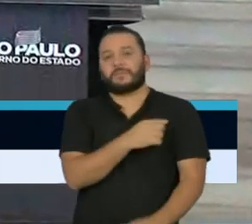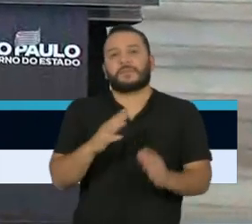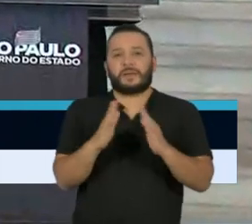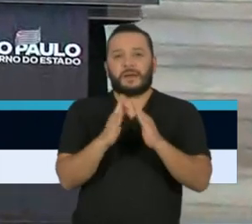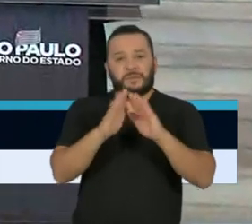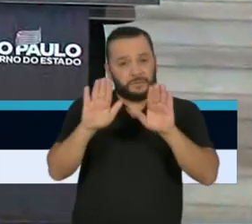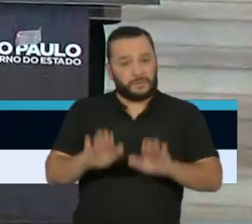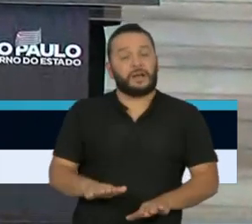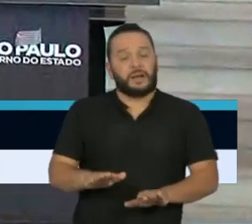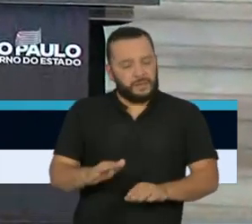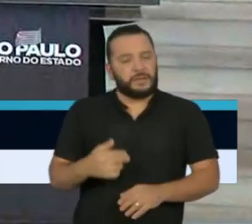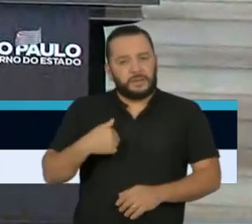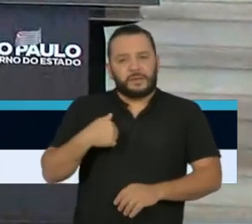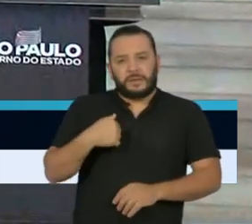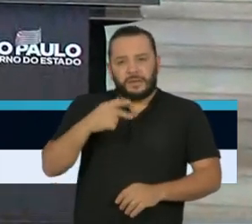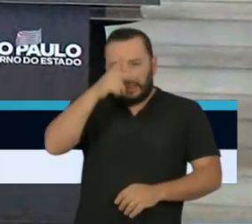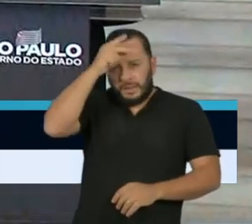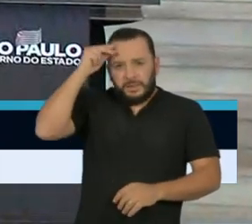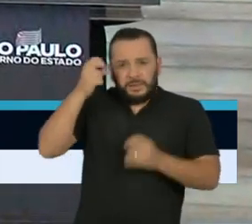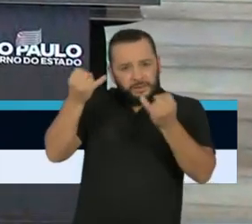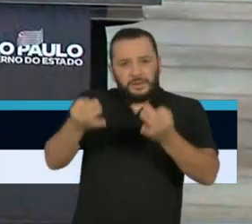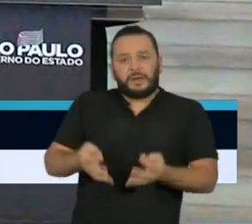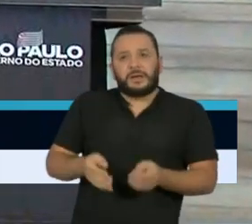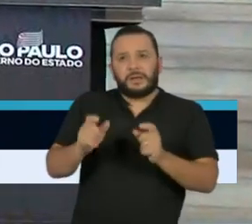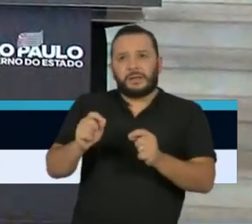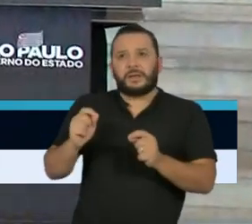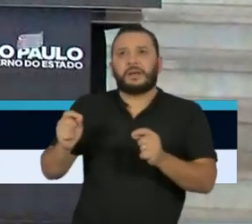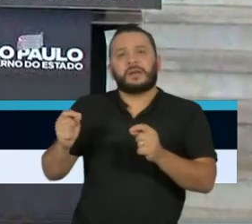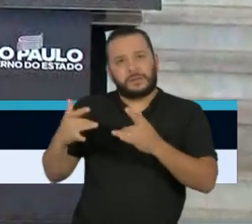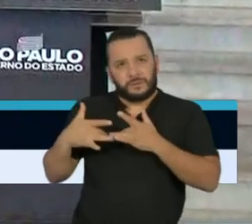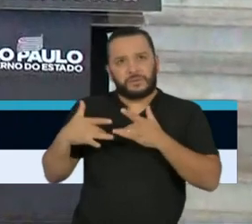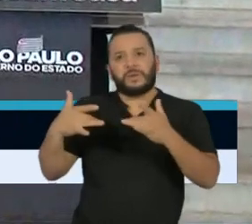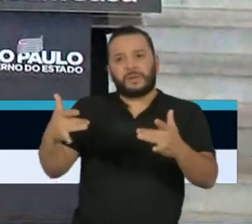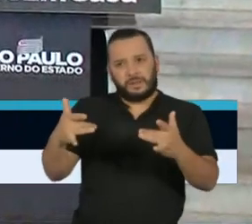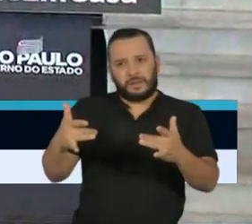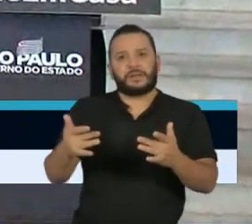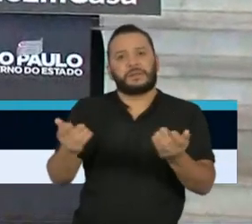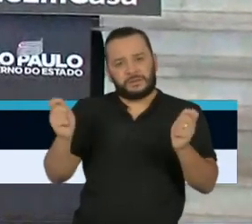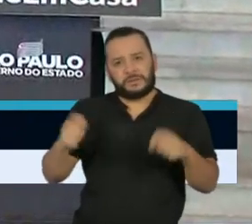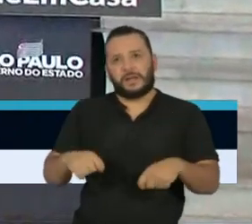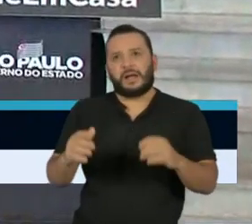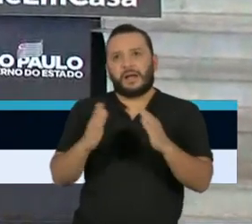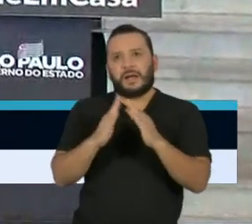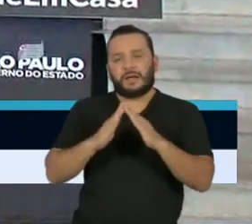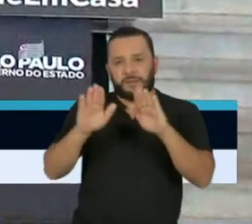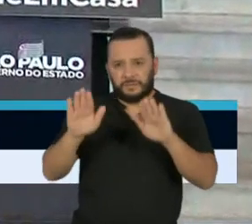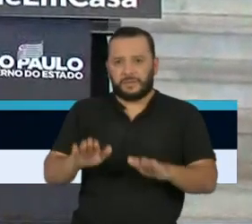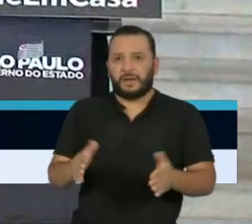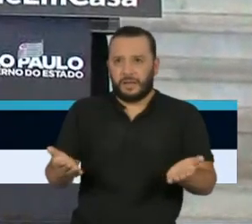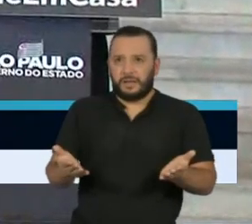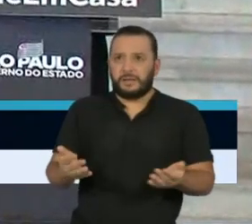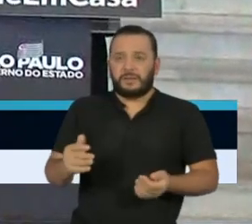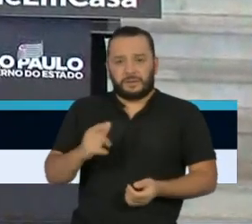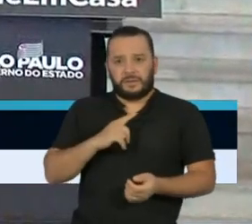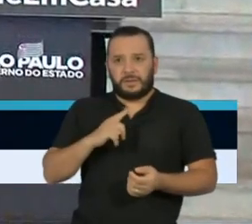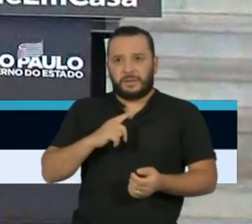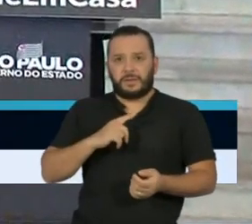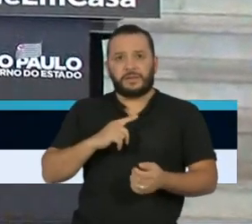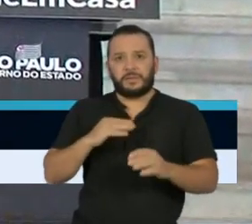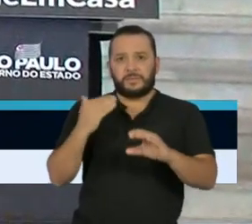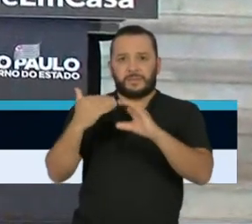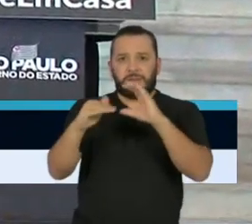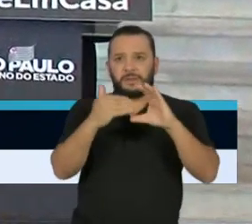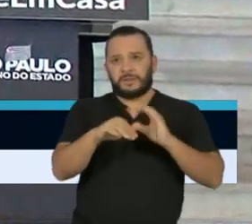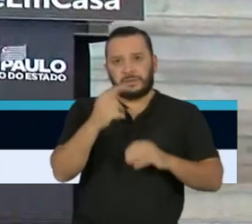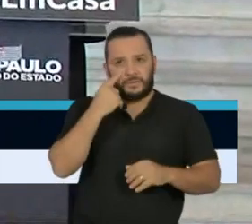dito muito isso, que é um ato de solidariedade, então temos a chance de fazê-lo agora. Então, estamos recebendo essas duas mensagens, eu estava